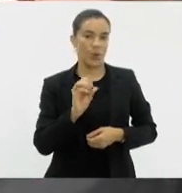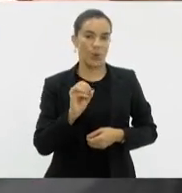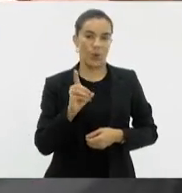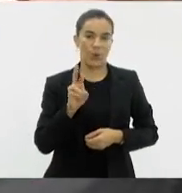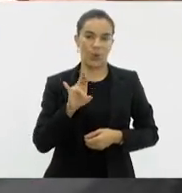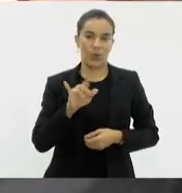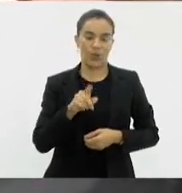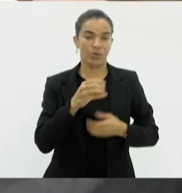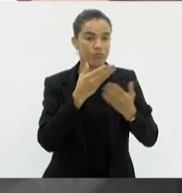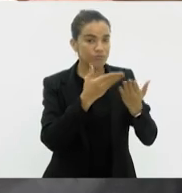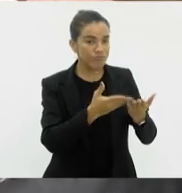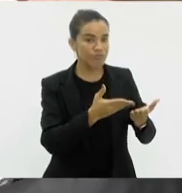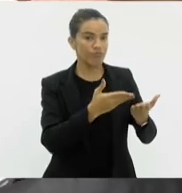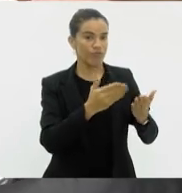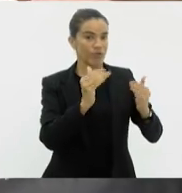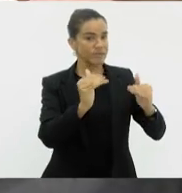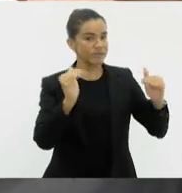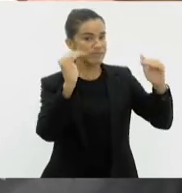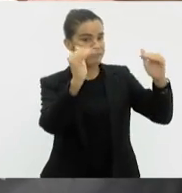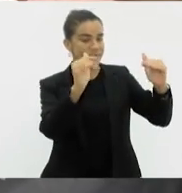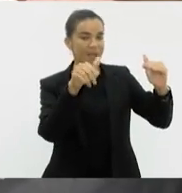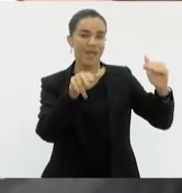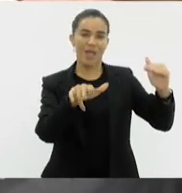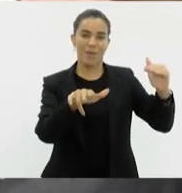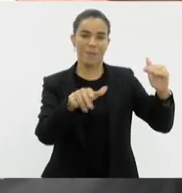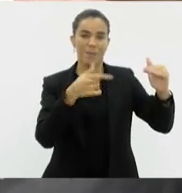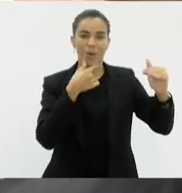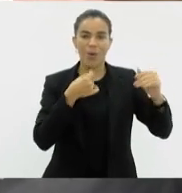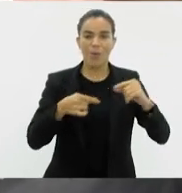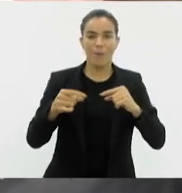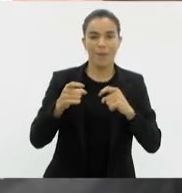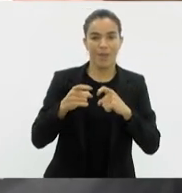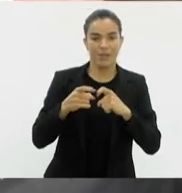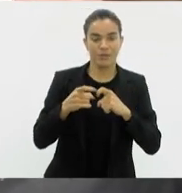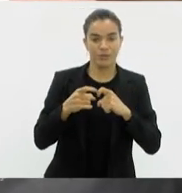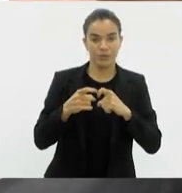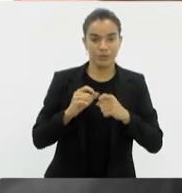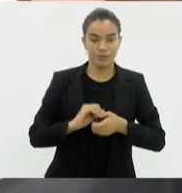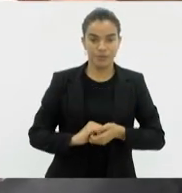Vossa Excelência é irmão de um médico.